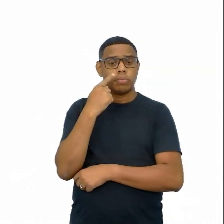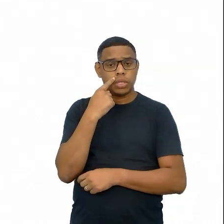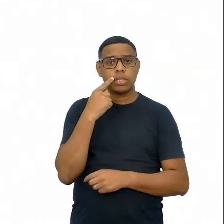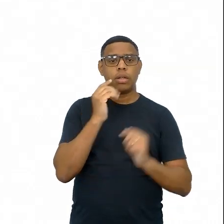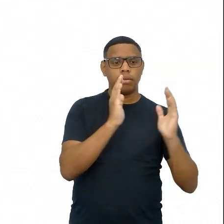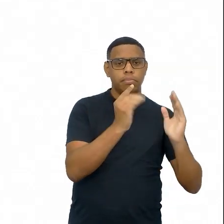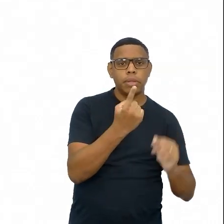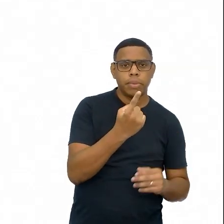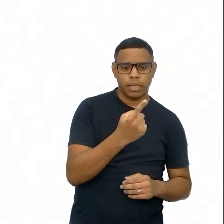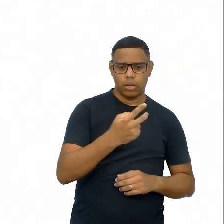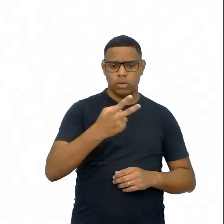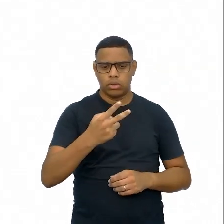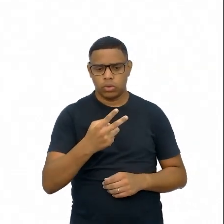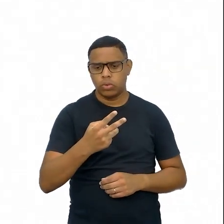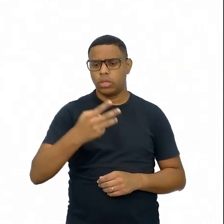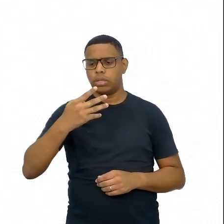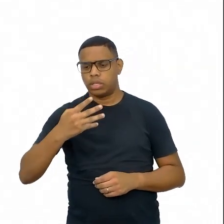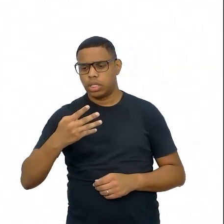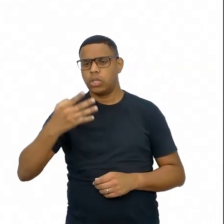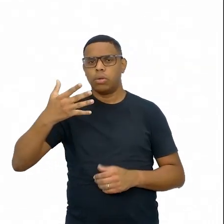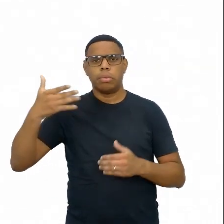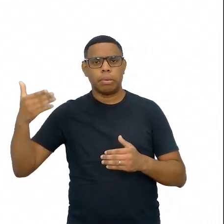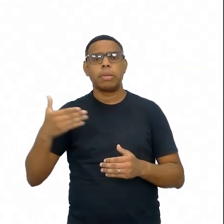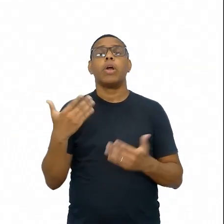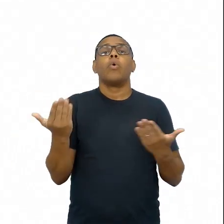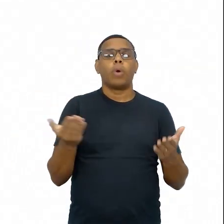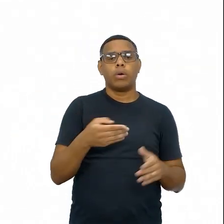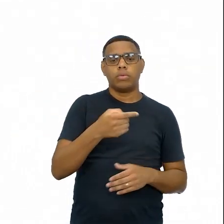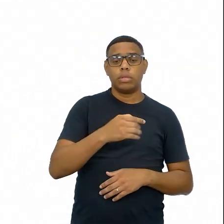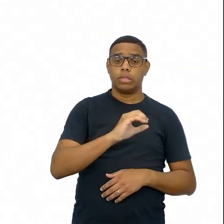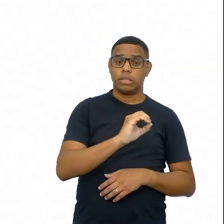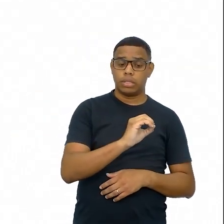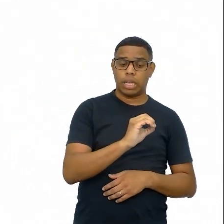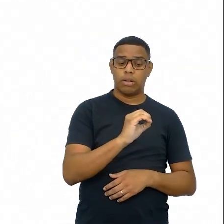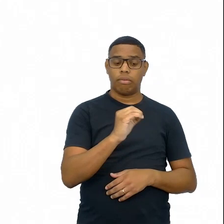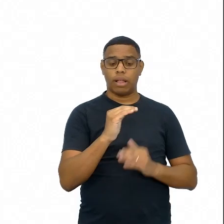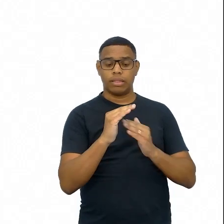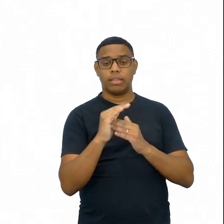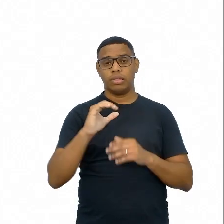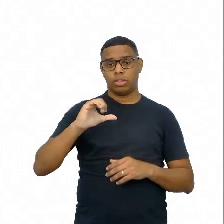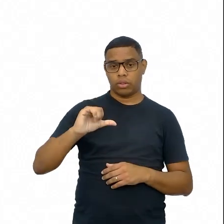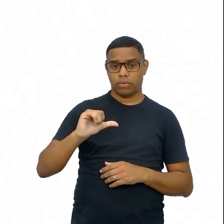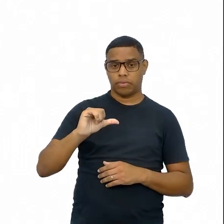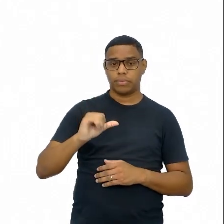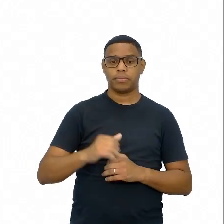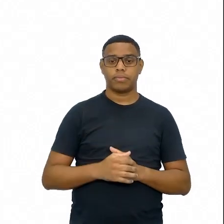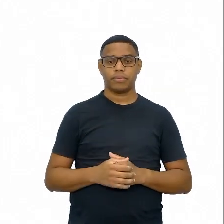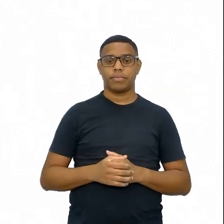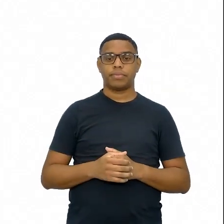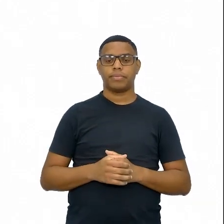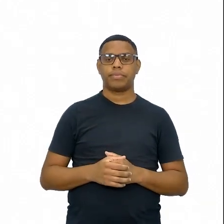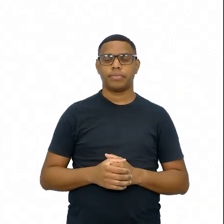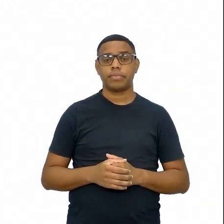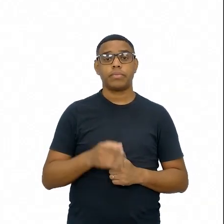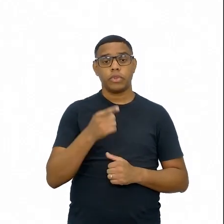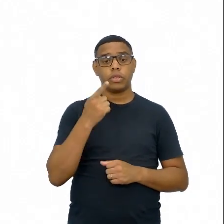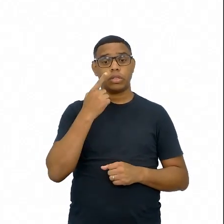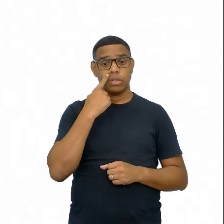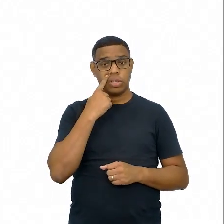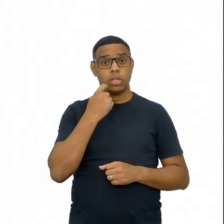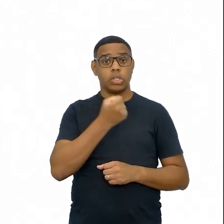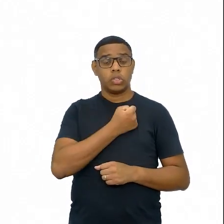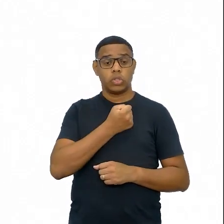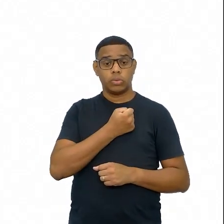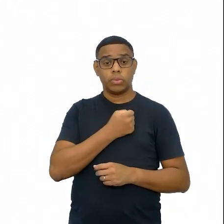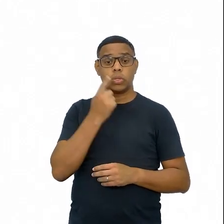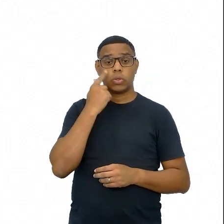sequência numérica que já conhecem, né, do 0 ao 9. E vão observar qual é o maior número